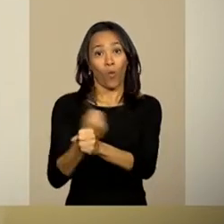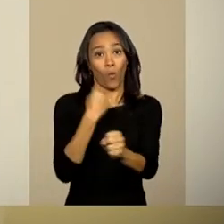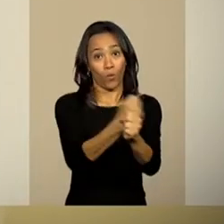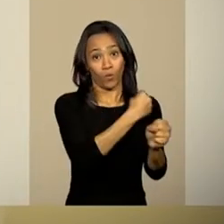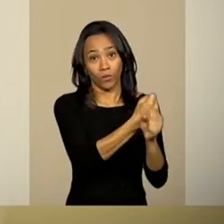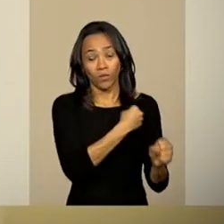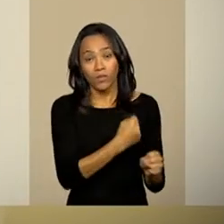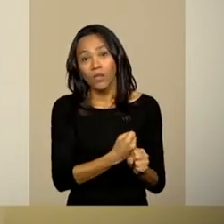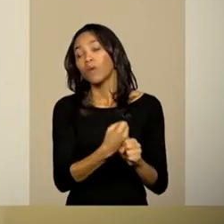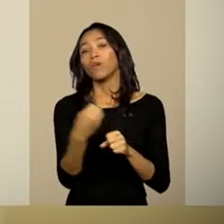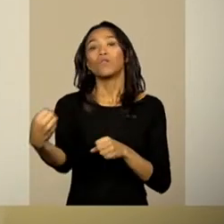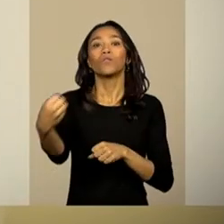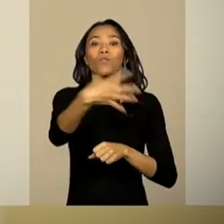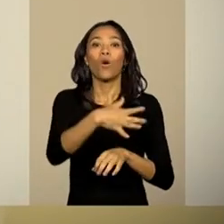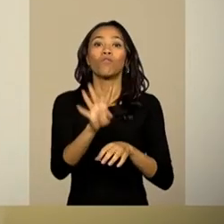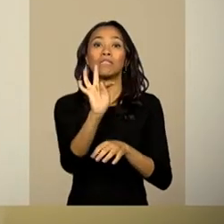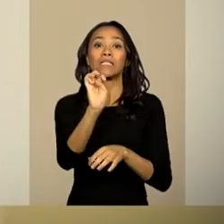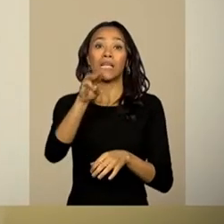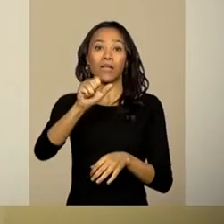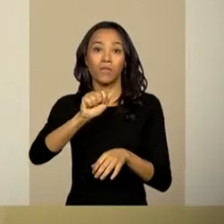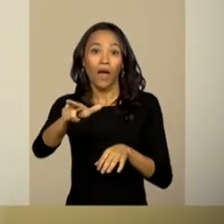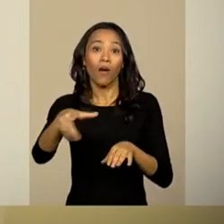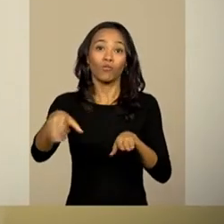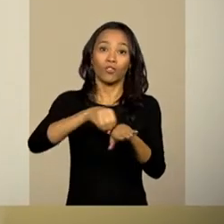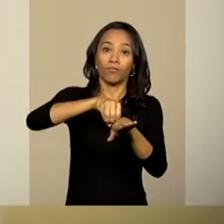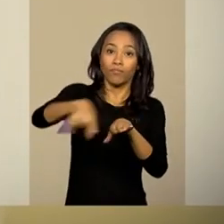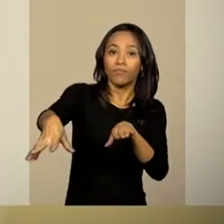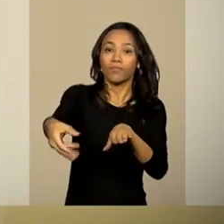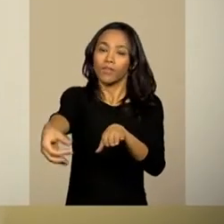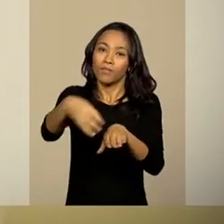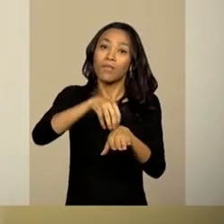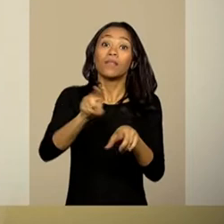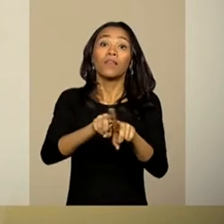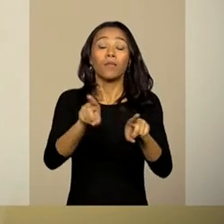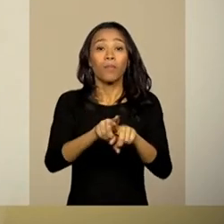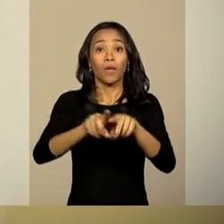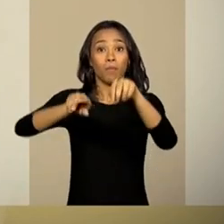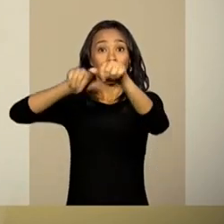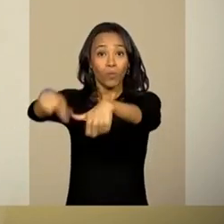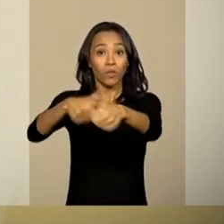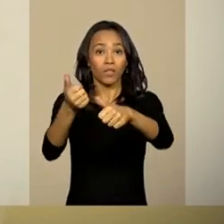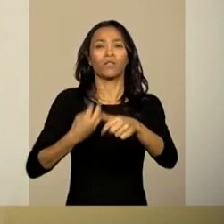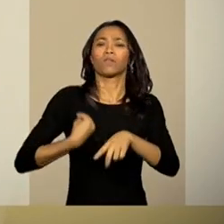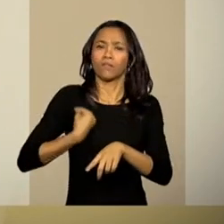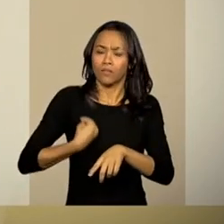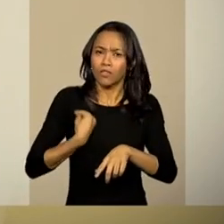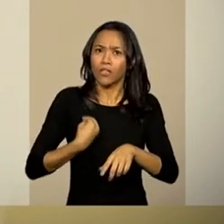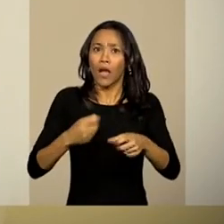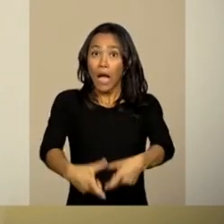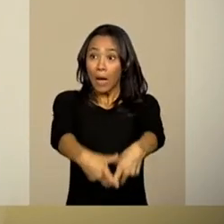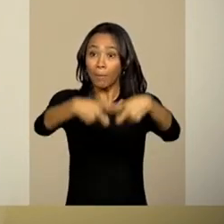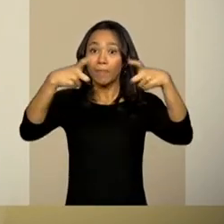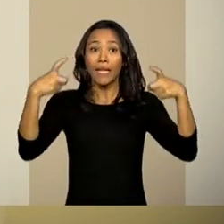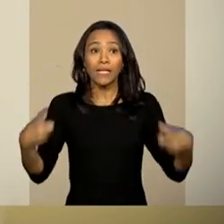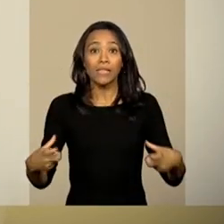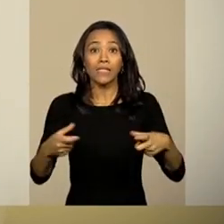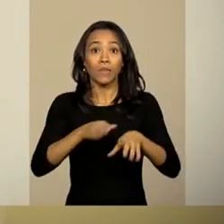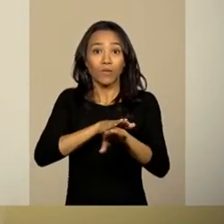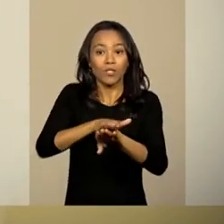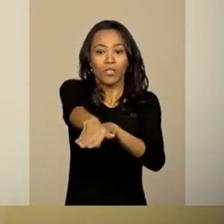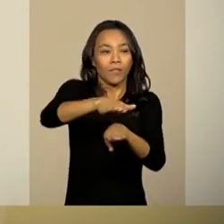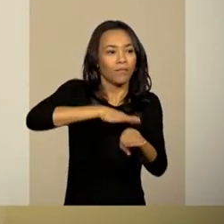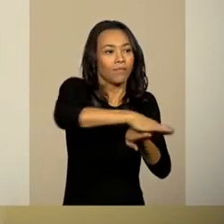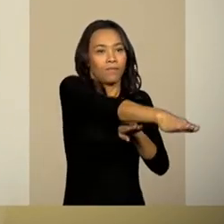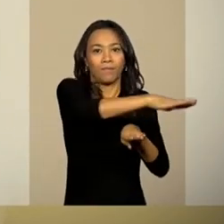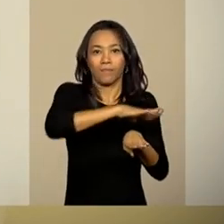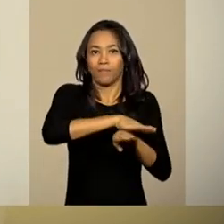de construção de novos terminais de embarque e desembarque, de reforma de terminais existentes, ampliação de pistas e pátios